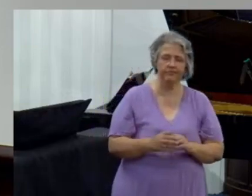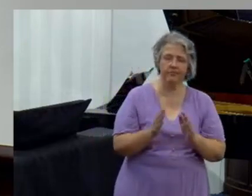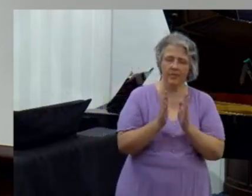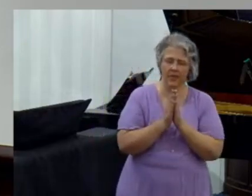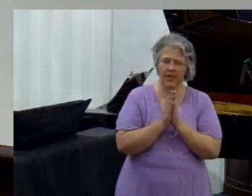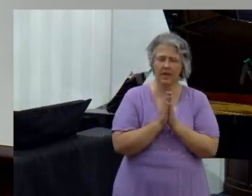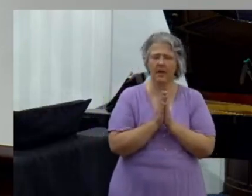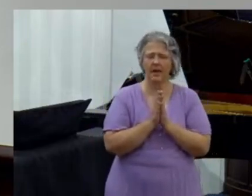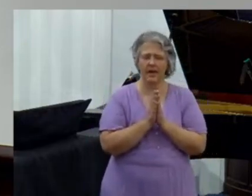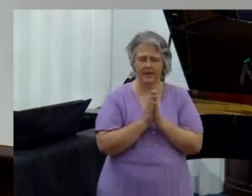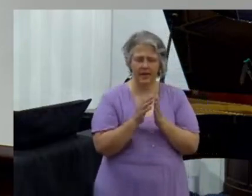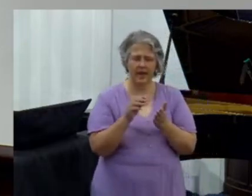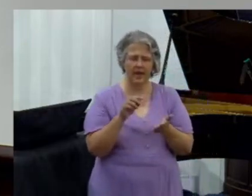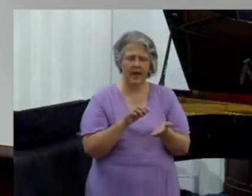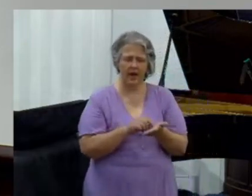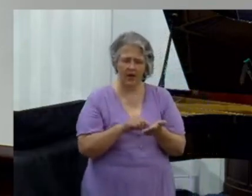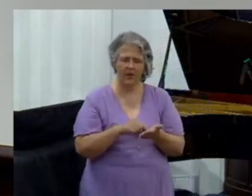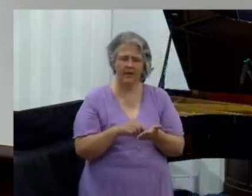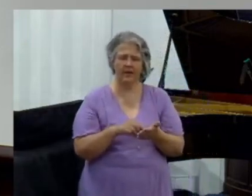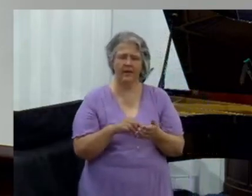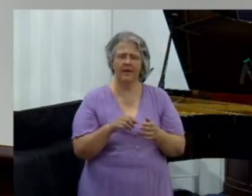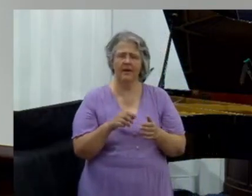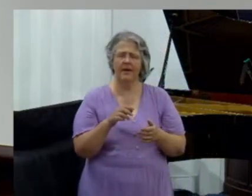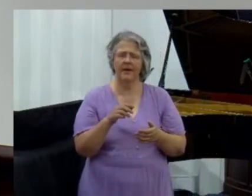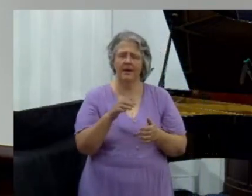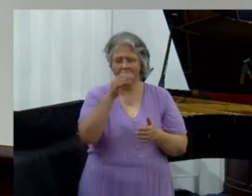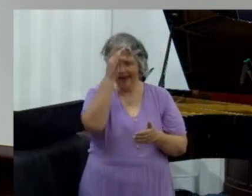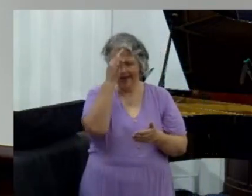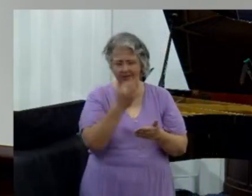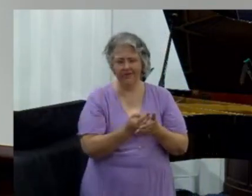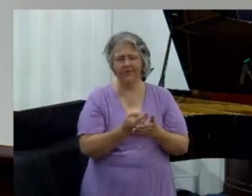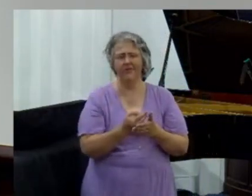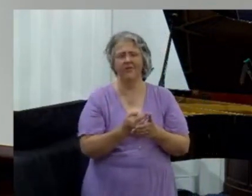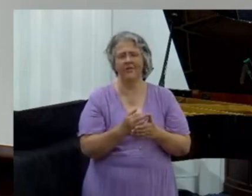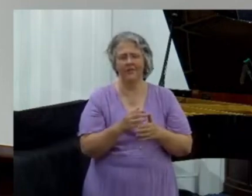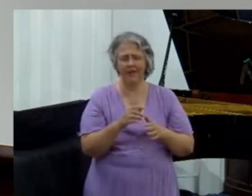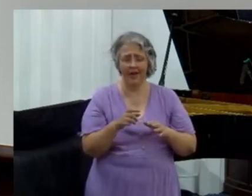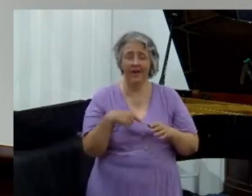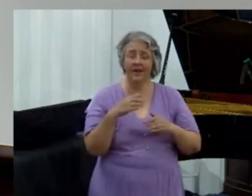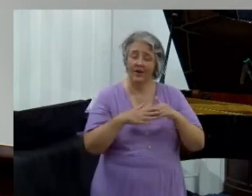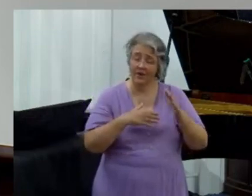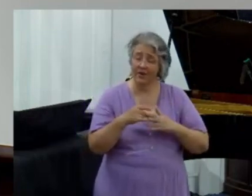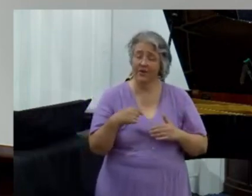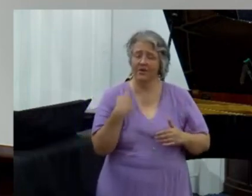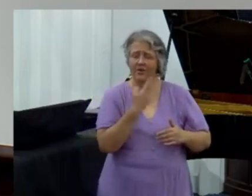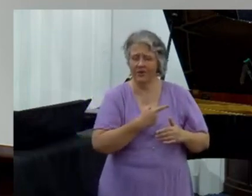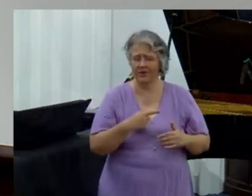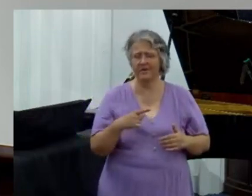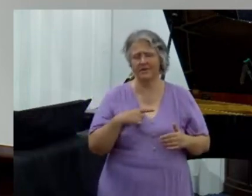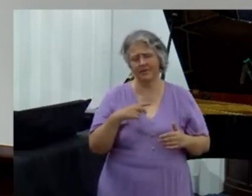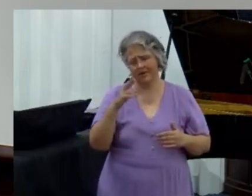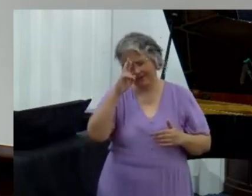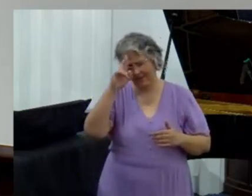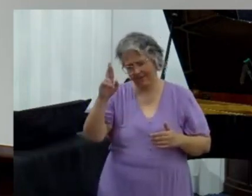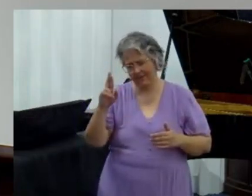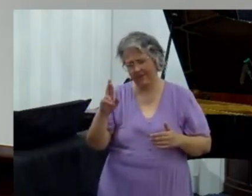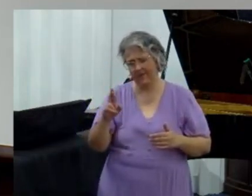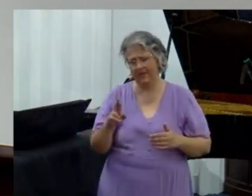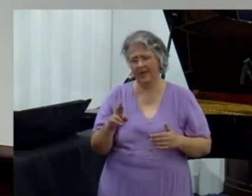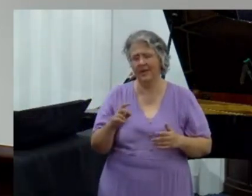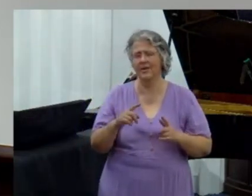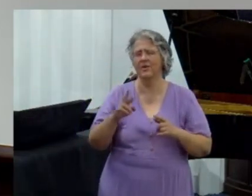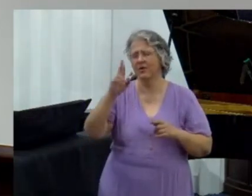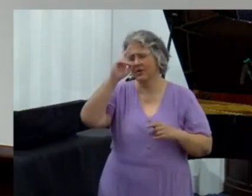de fé e prática para as nossas vidas. Por isso, ó Pai, mais uma vez clamamos pela iluminação que vem do Teu